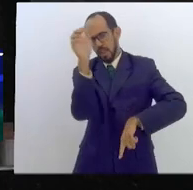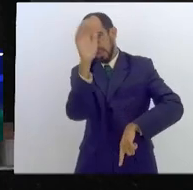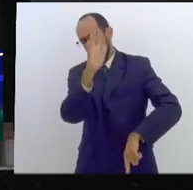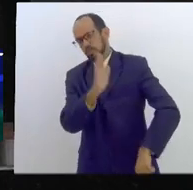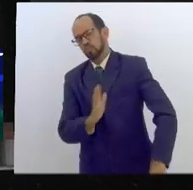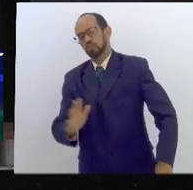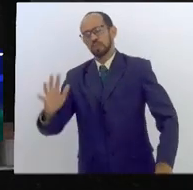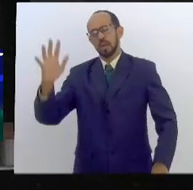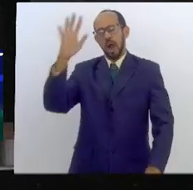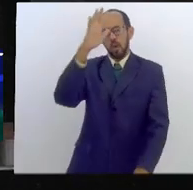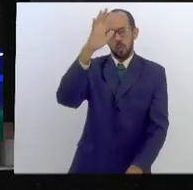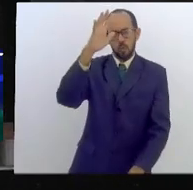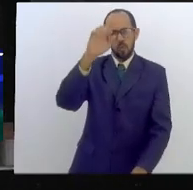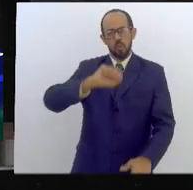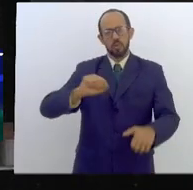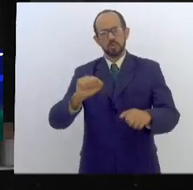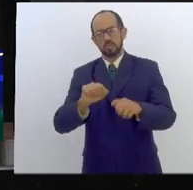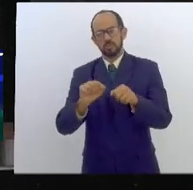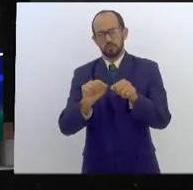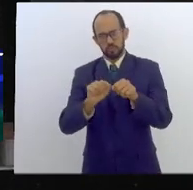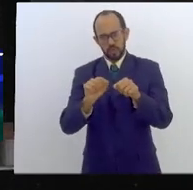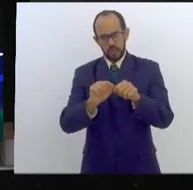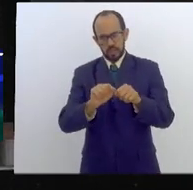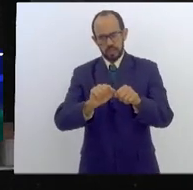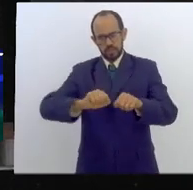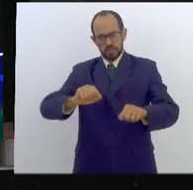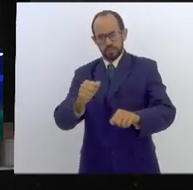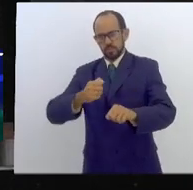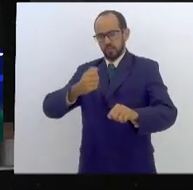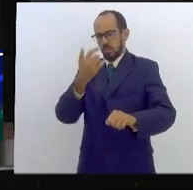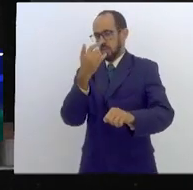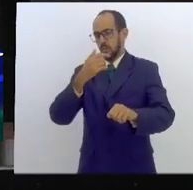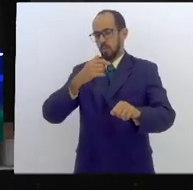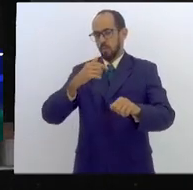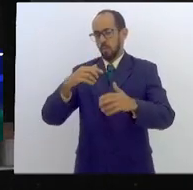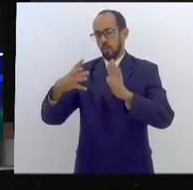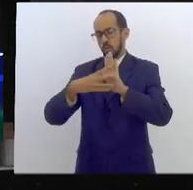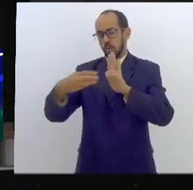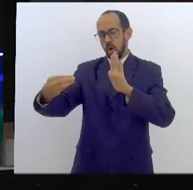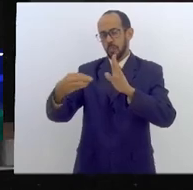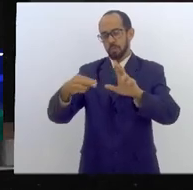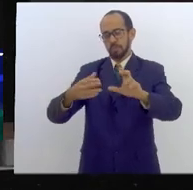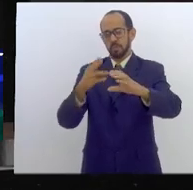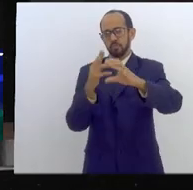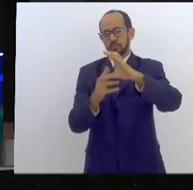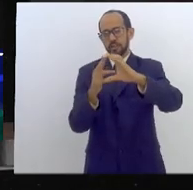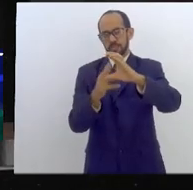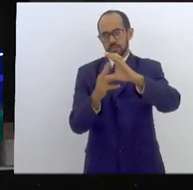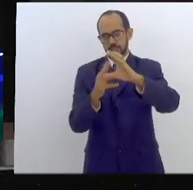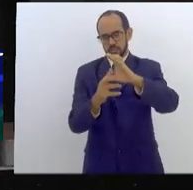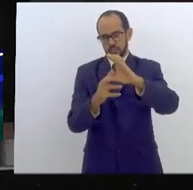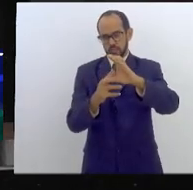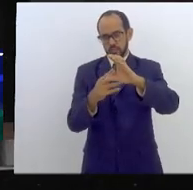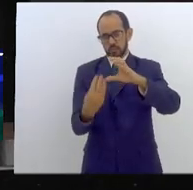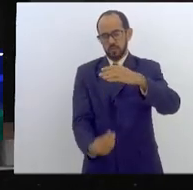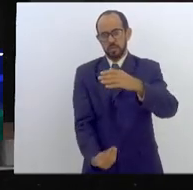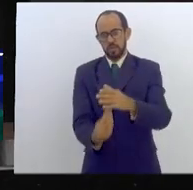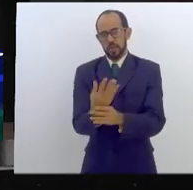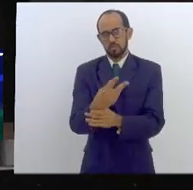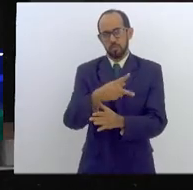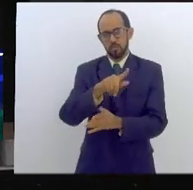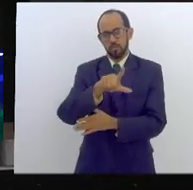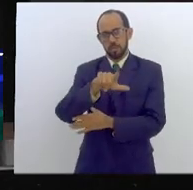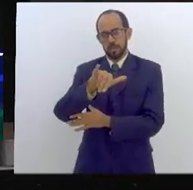nacional inspirada no fascismo italiano, fundada por Plínio Salgado